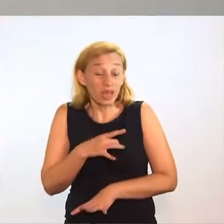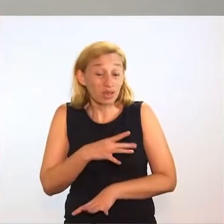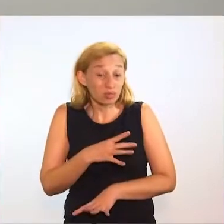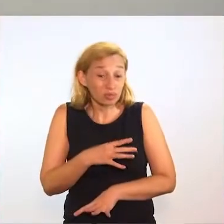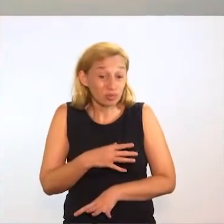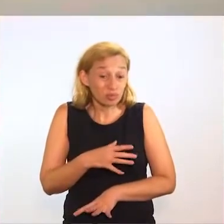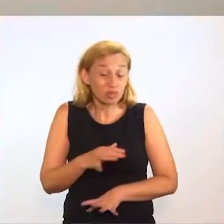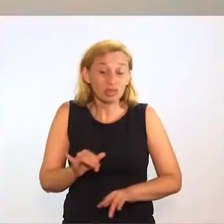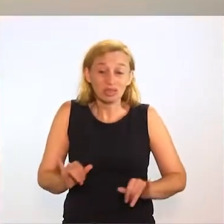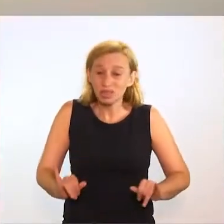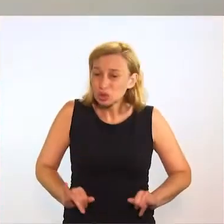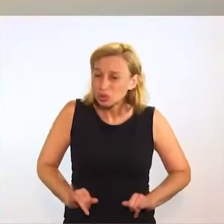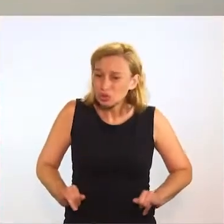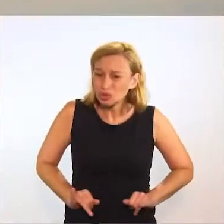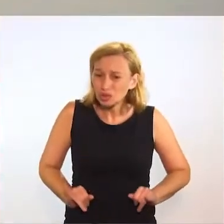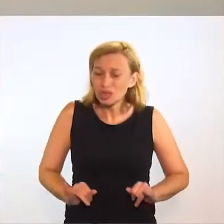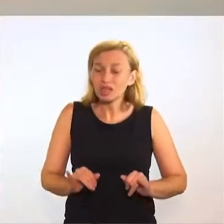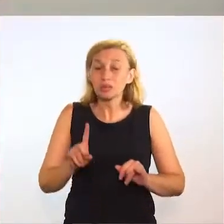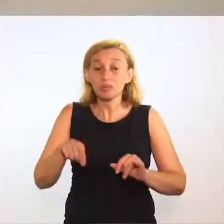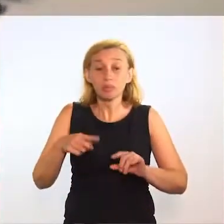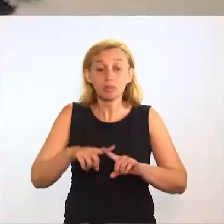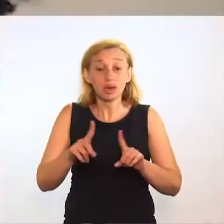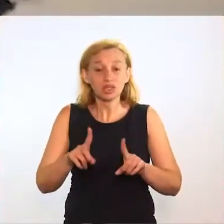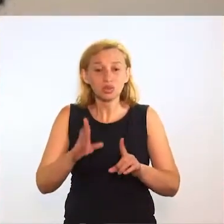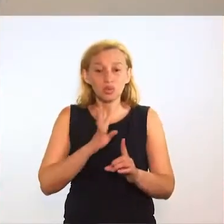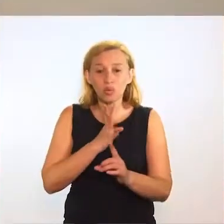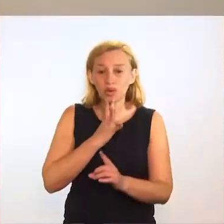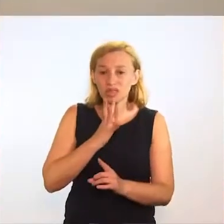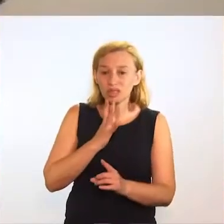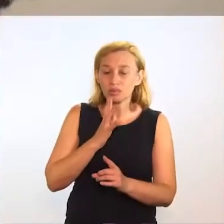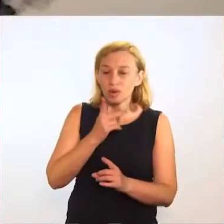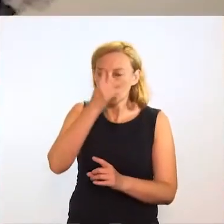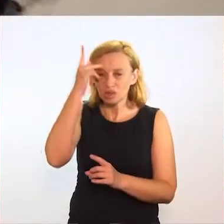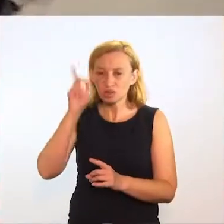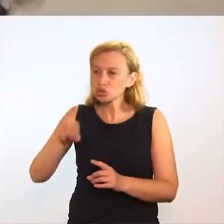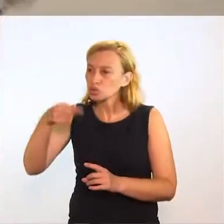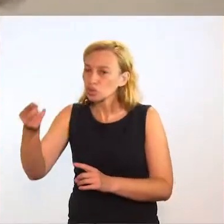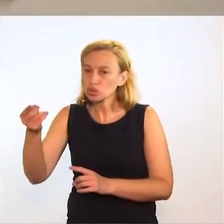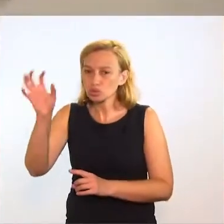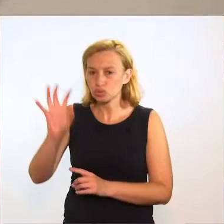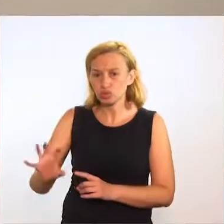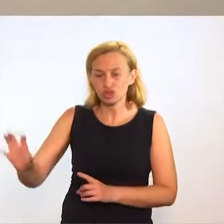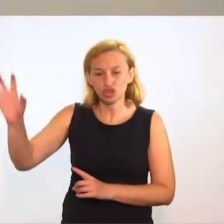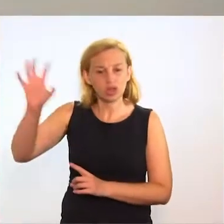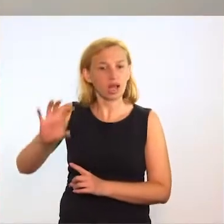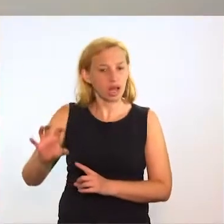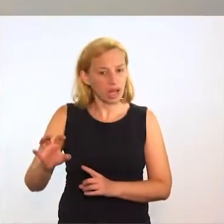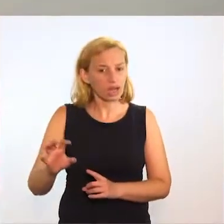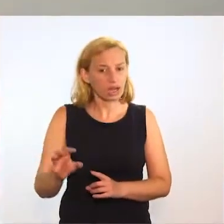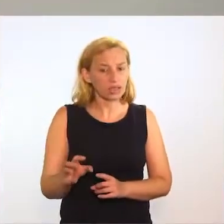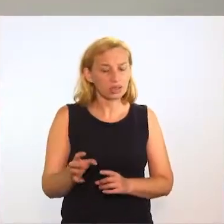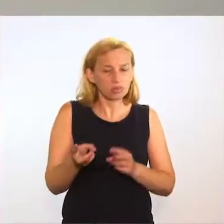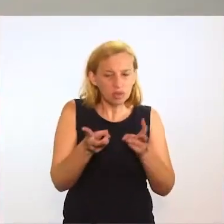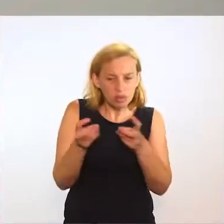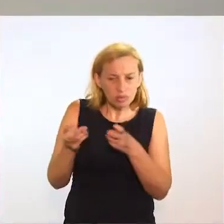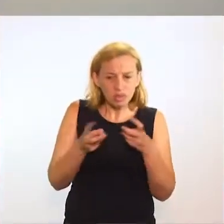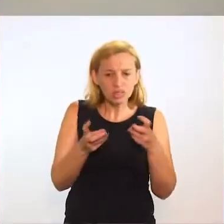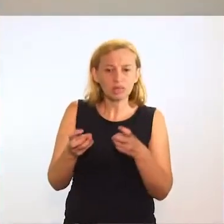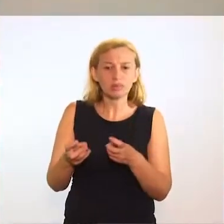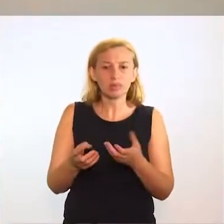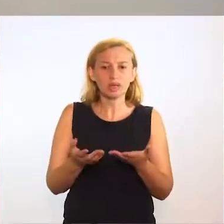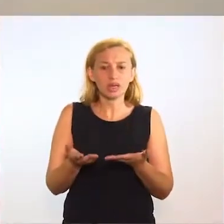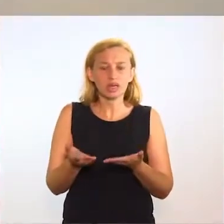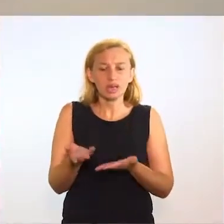com redes dos prêmios que a gente participava e conhecia pessoas de outros lugares do país. E nessa hora a gente falava, olha, gente, a gente precisa, por meio